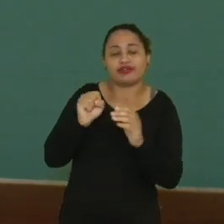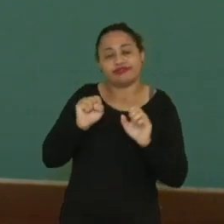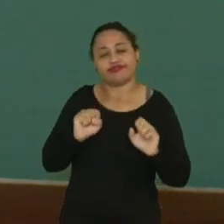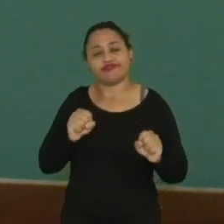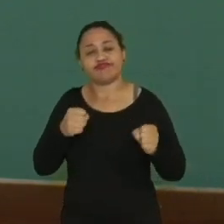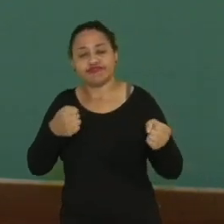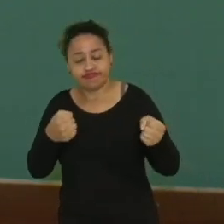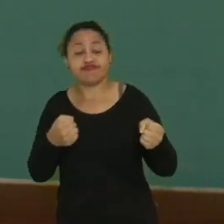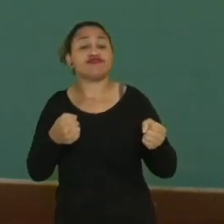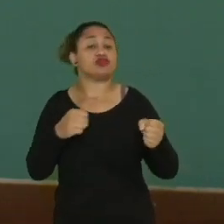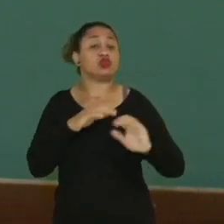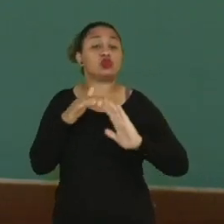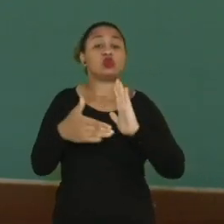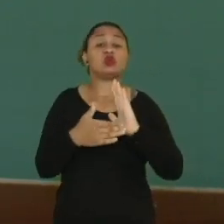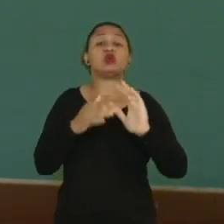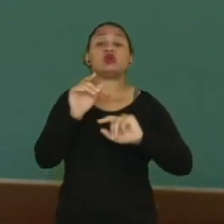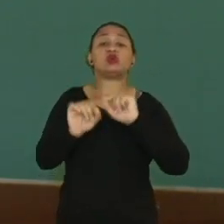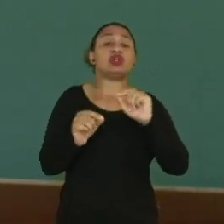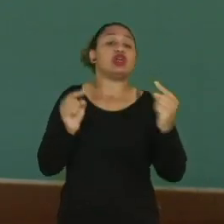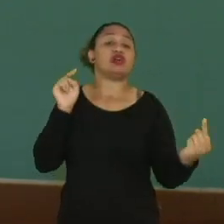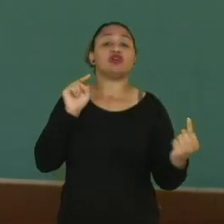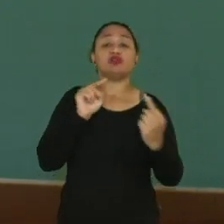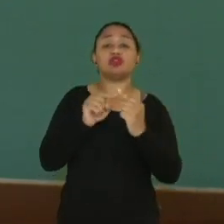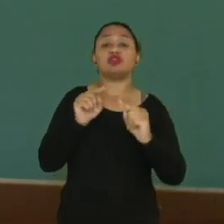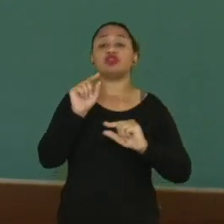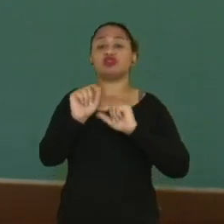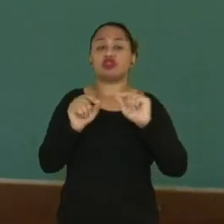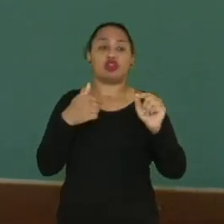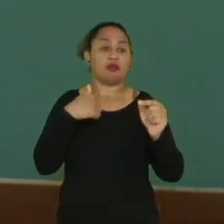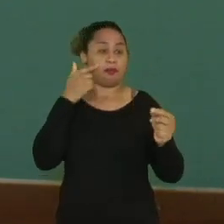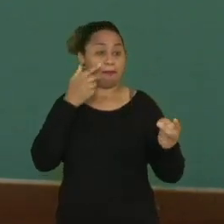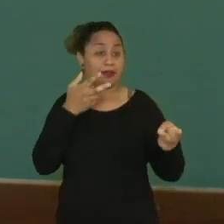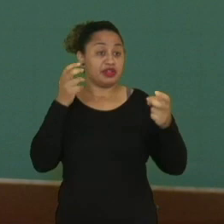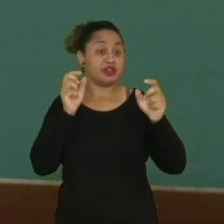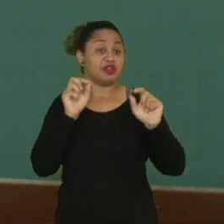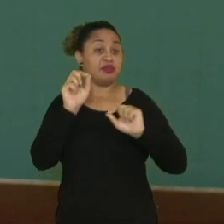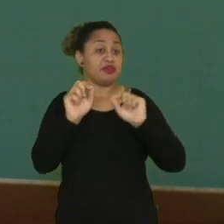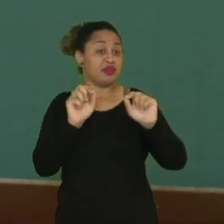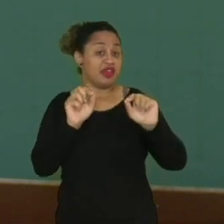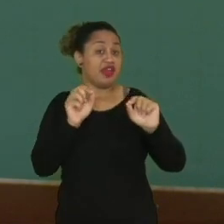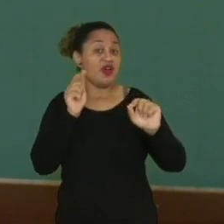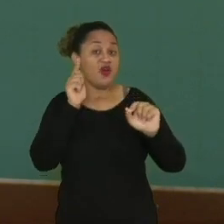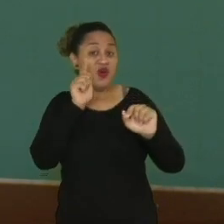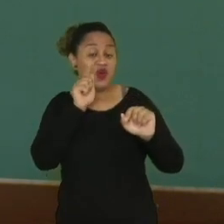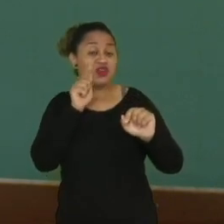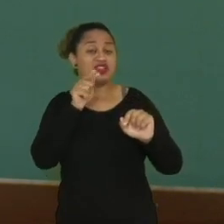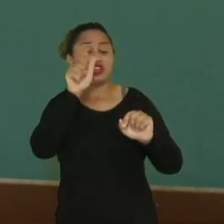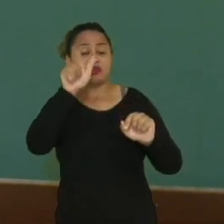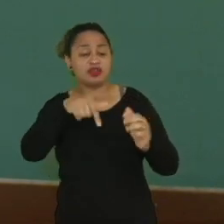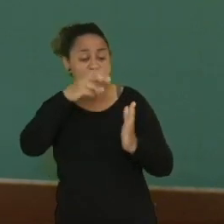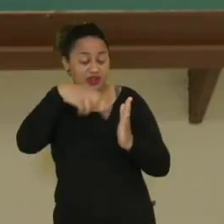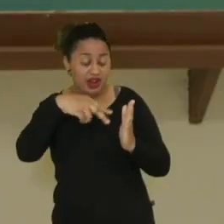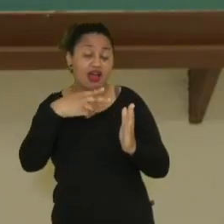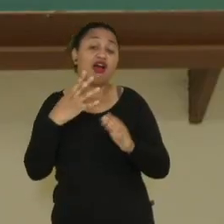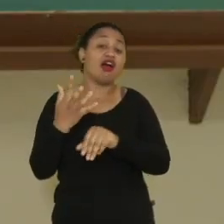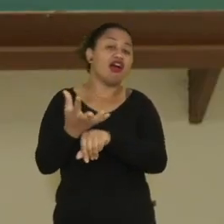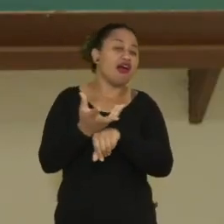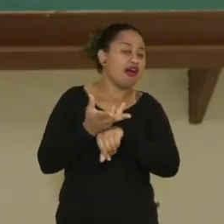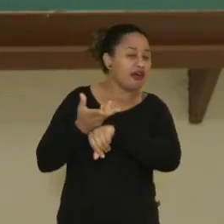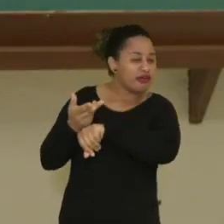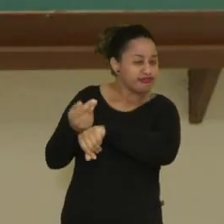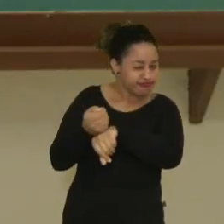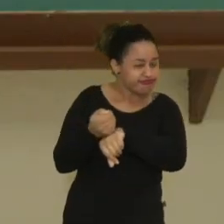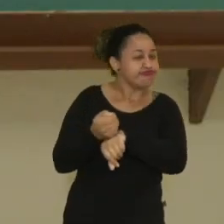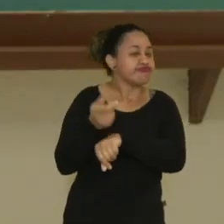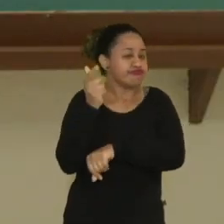defesas, tudo com que objetivo? Olha o que eu coloquei aqui, convencimento do leitor. Lembrando